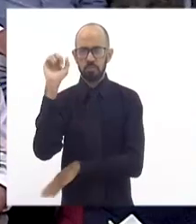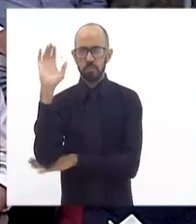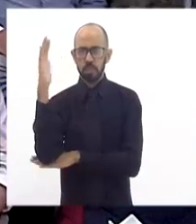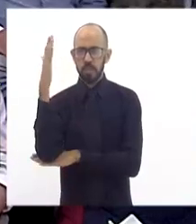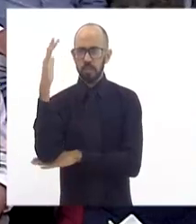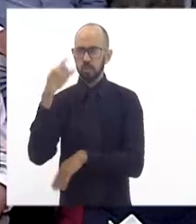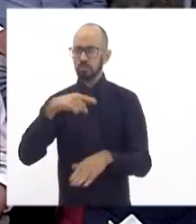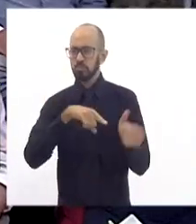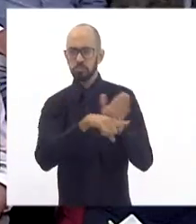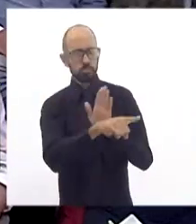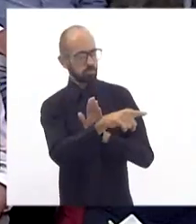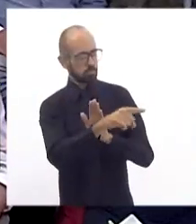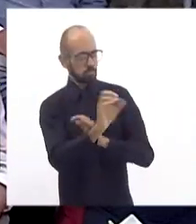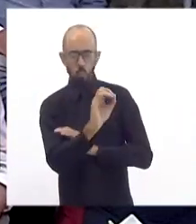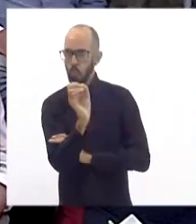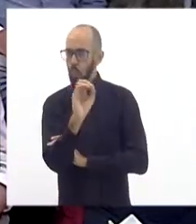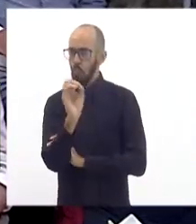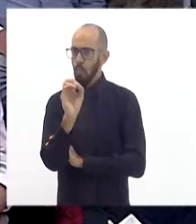não